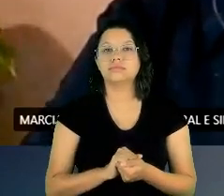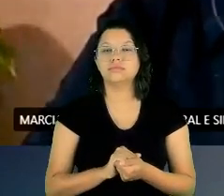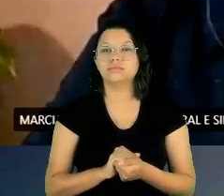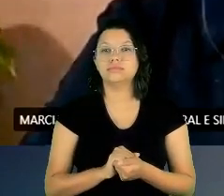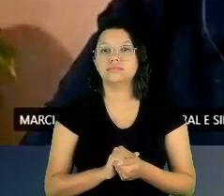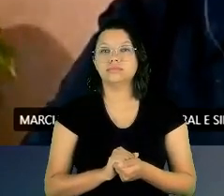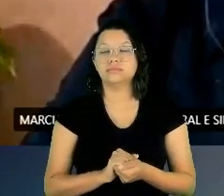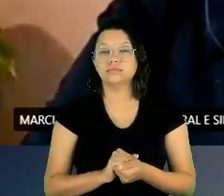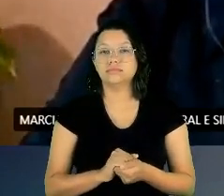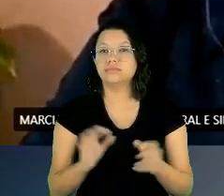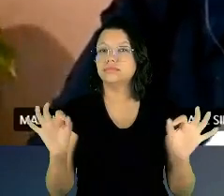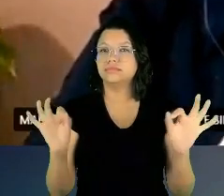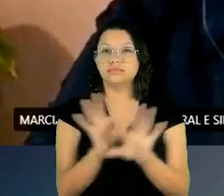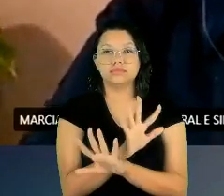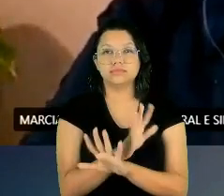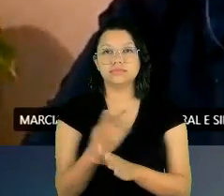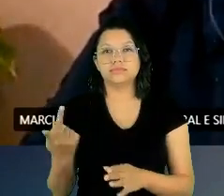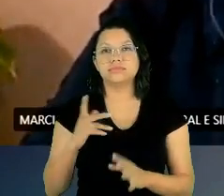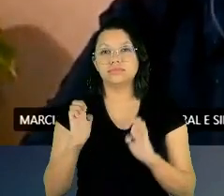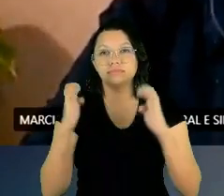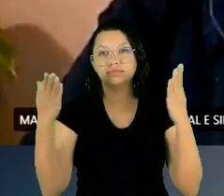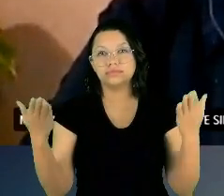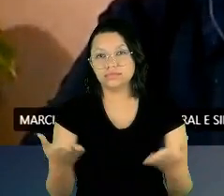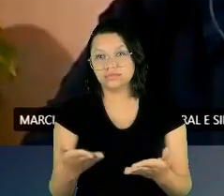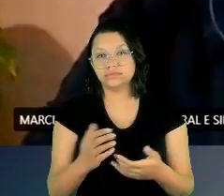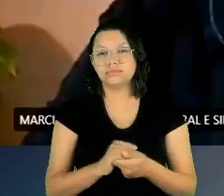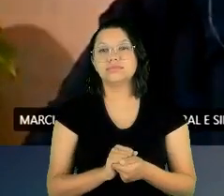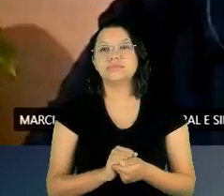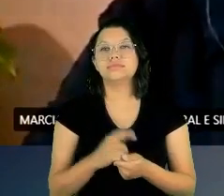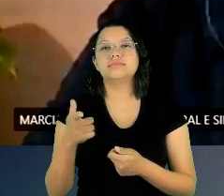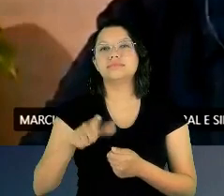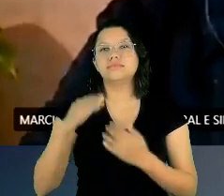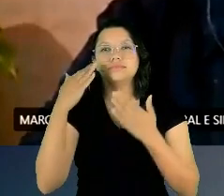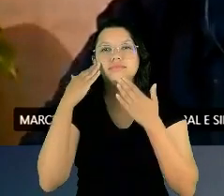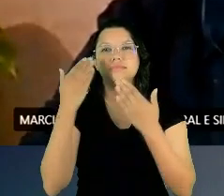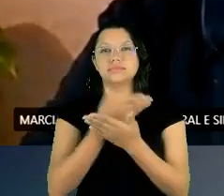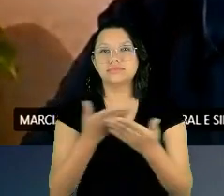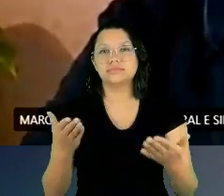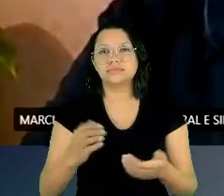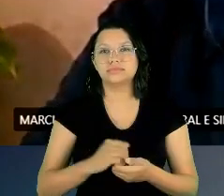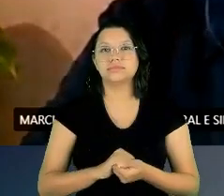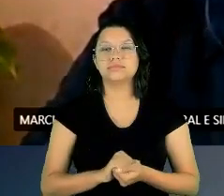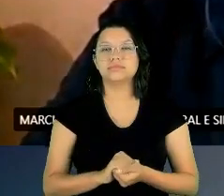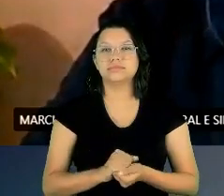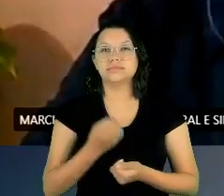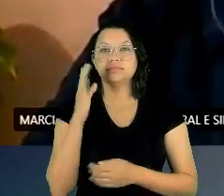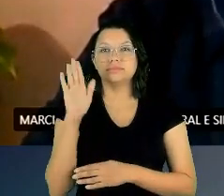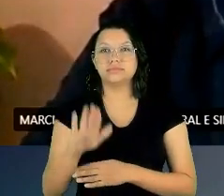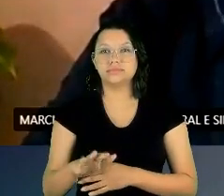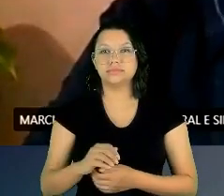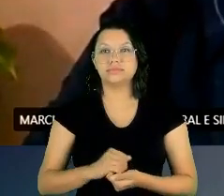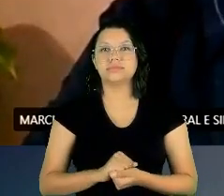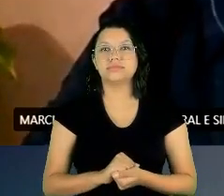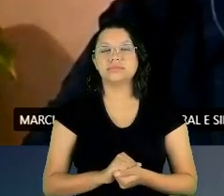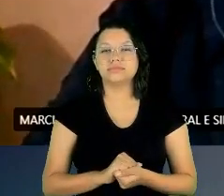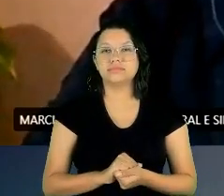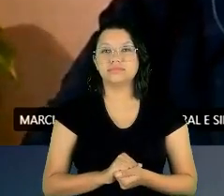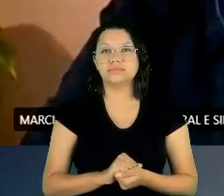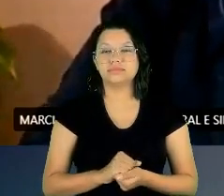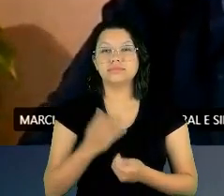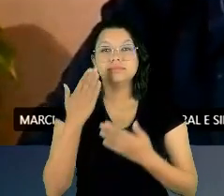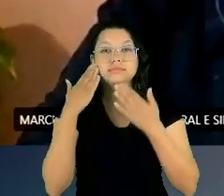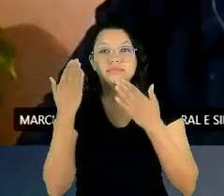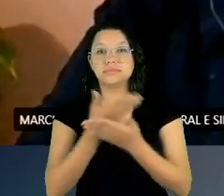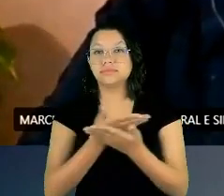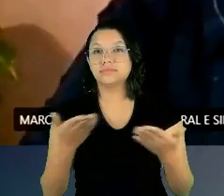Mantovani Arruga. E com isso, dou por encerrado o nosso evento de hoje. E mais uma vez, muito obrigada a todos. Uma boa